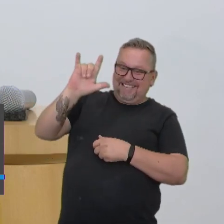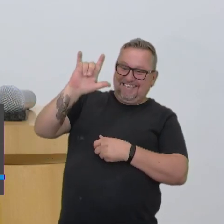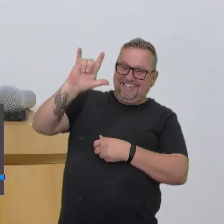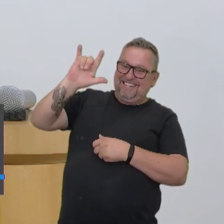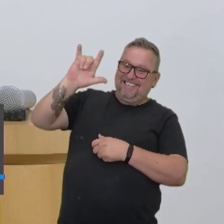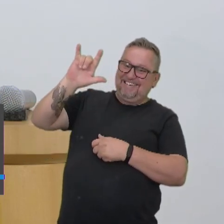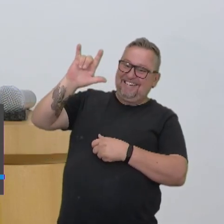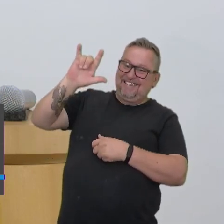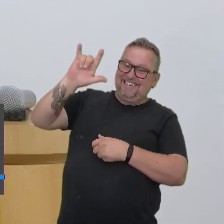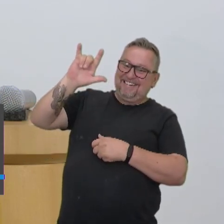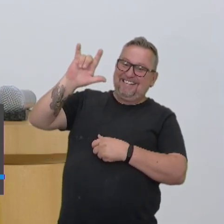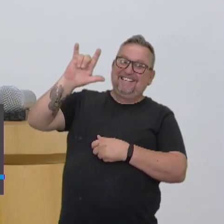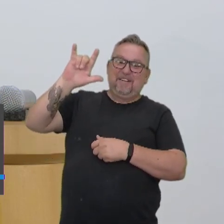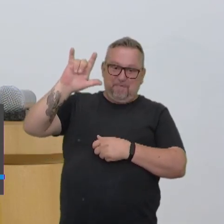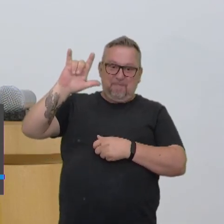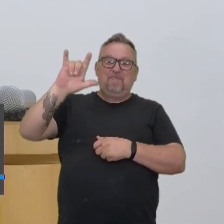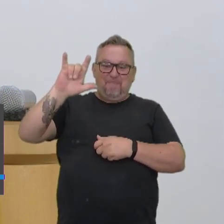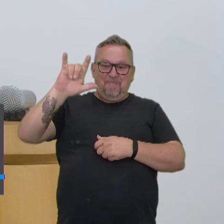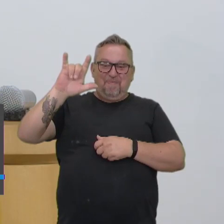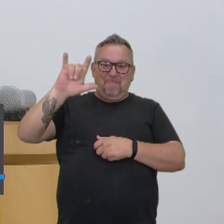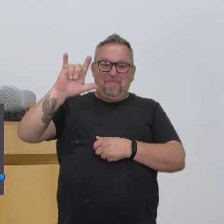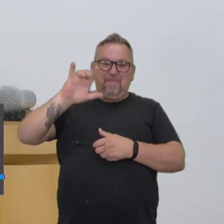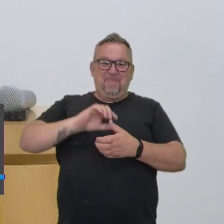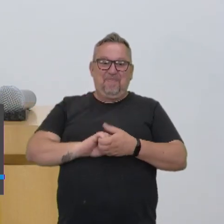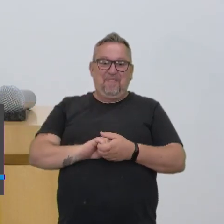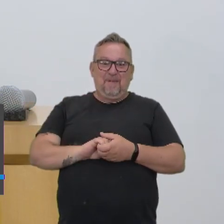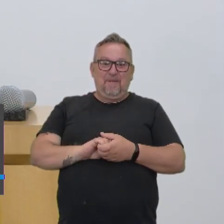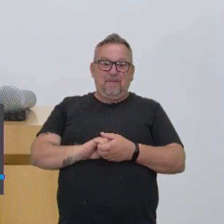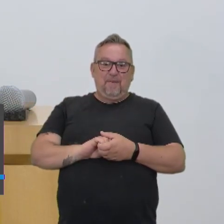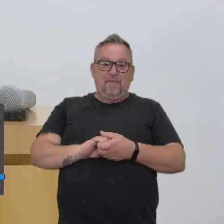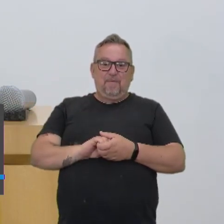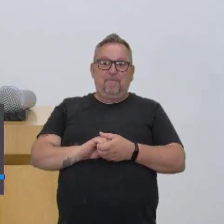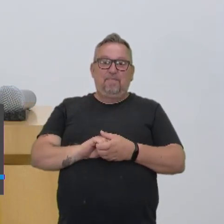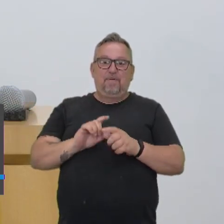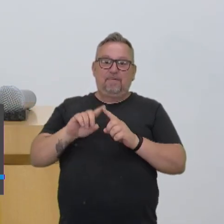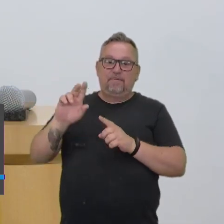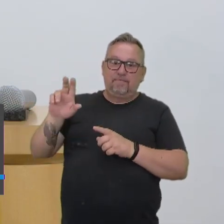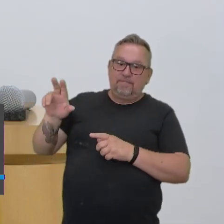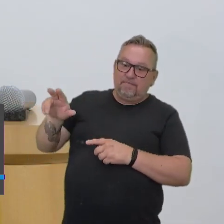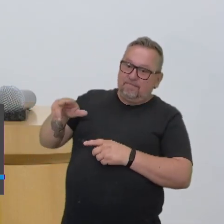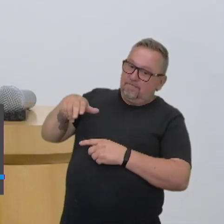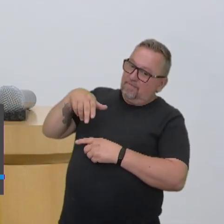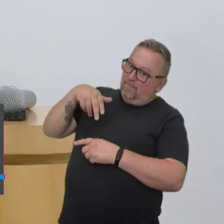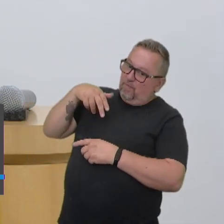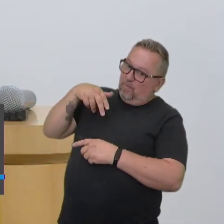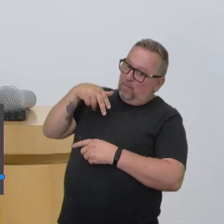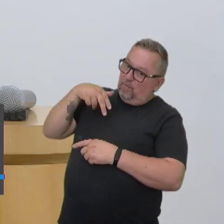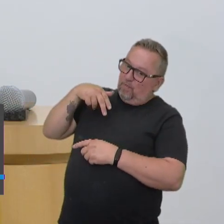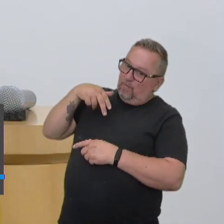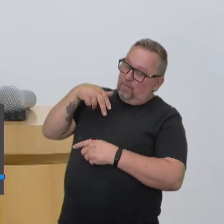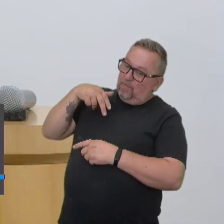assim, ó. Eu amo vocês e esse homem, é tudo. Então, bora lá, travando na beleza aqui, ó.